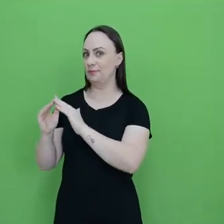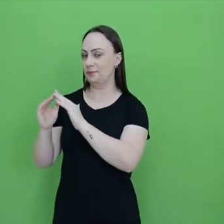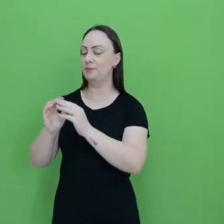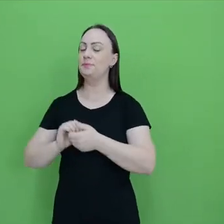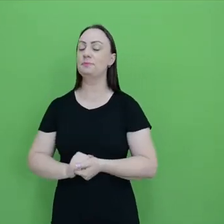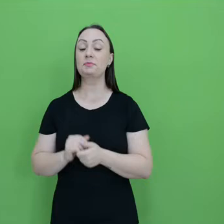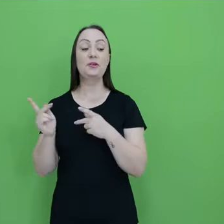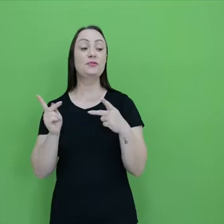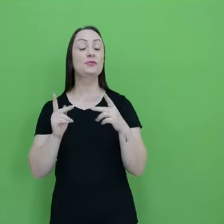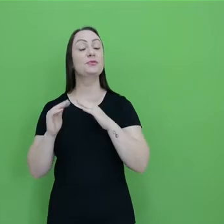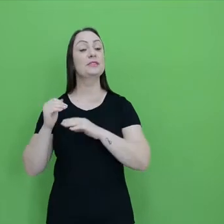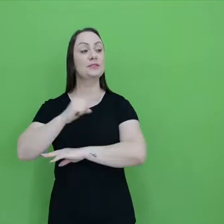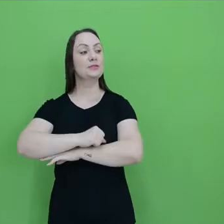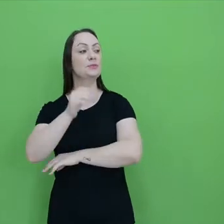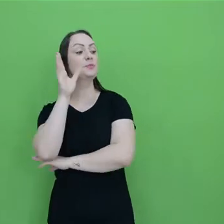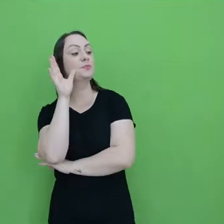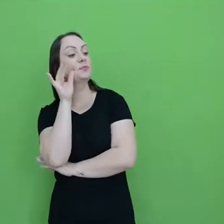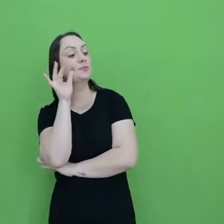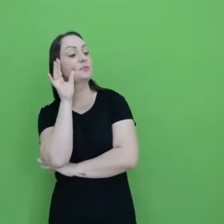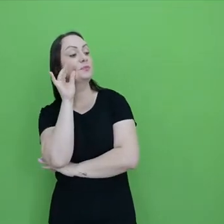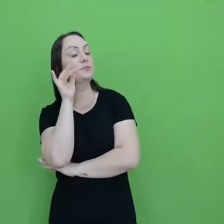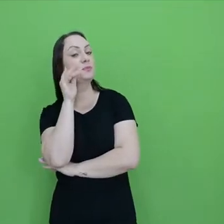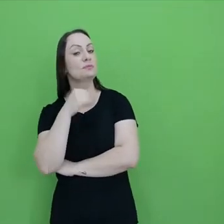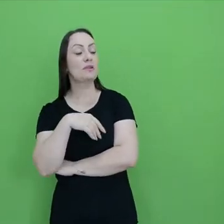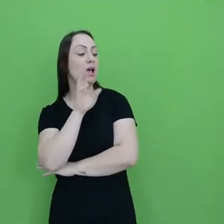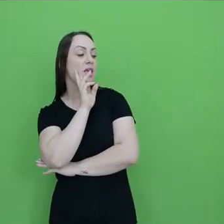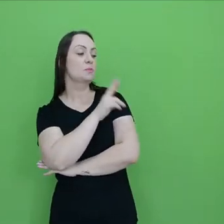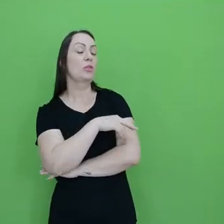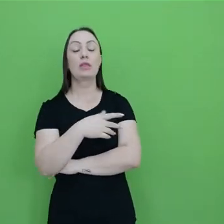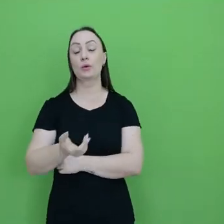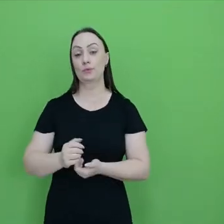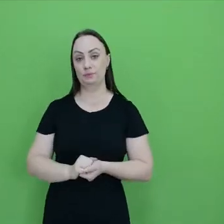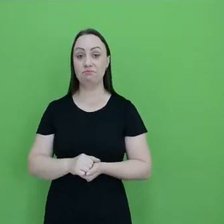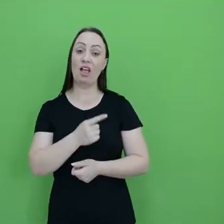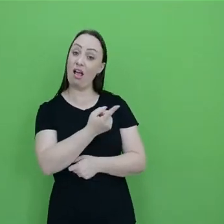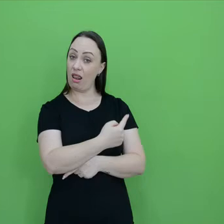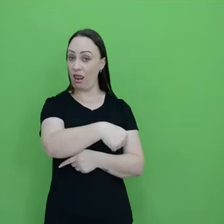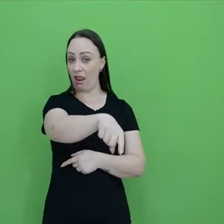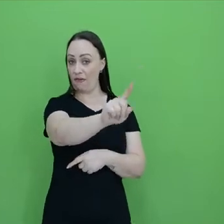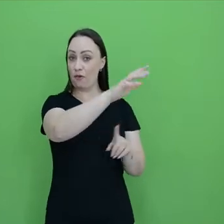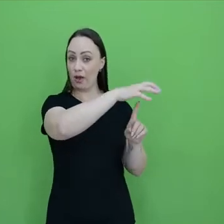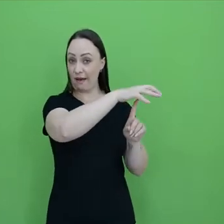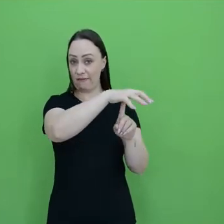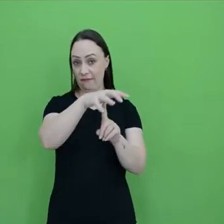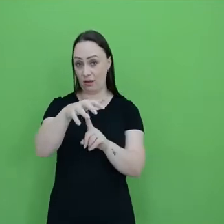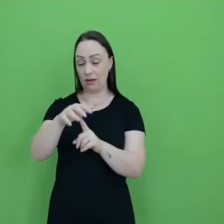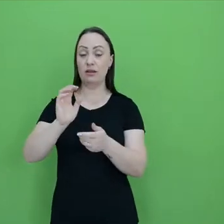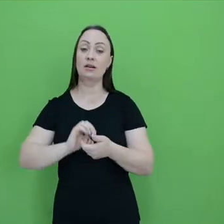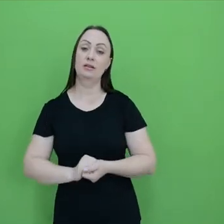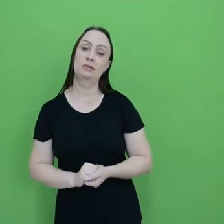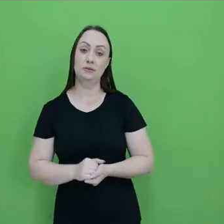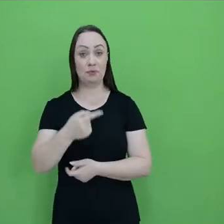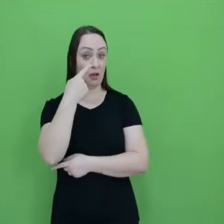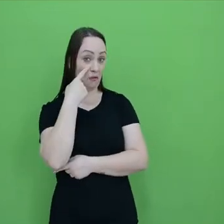lado, a vizinha observava tudo e respondeu: ela foi à